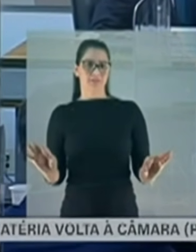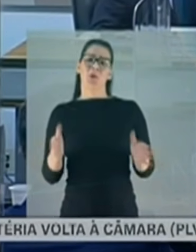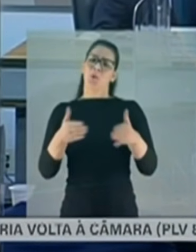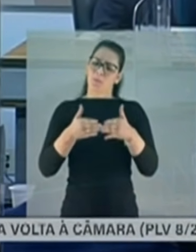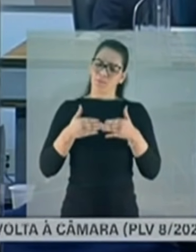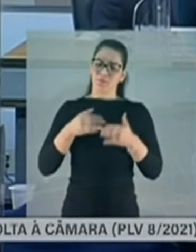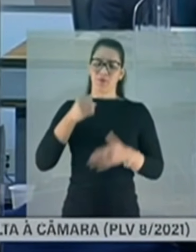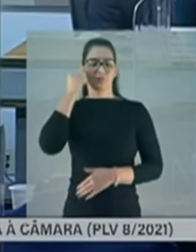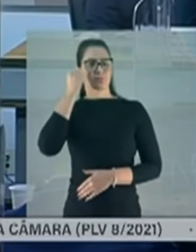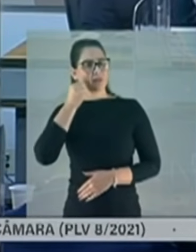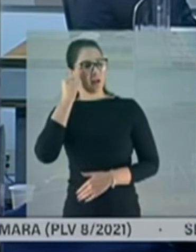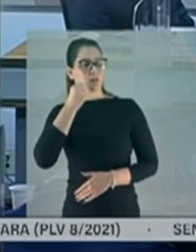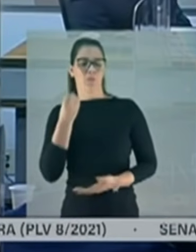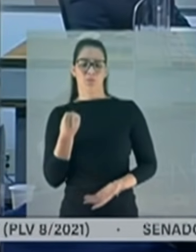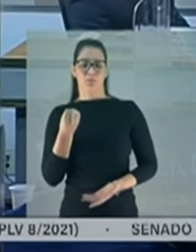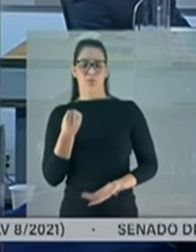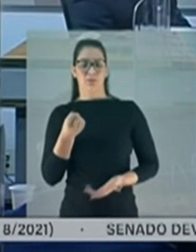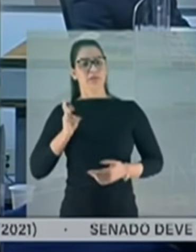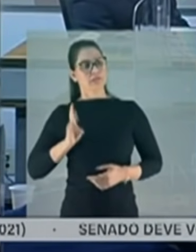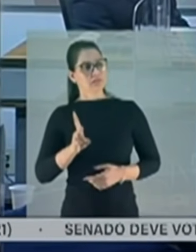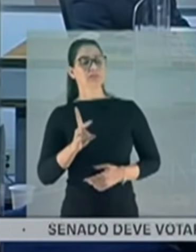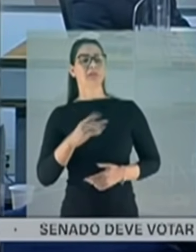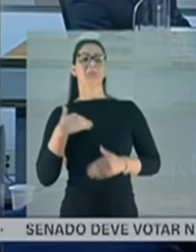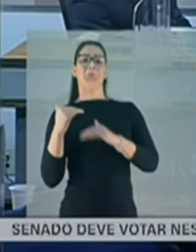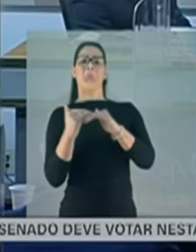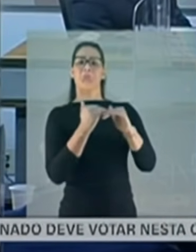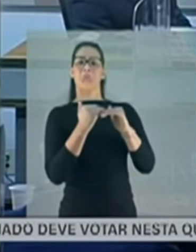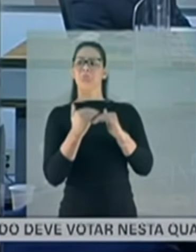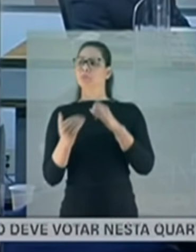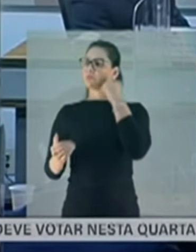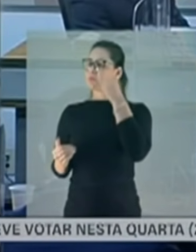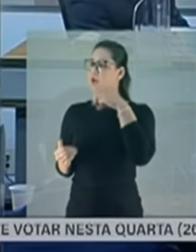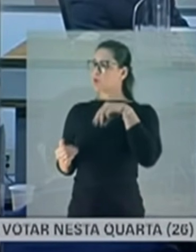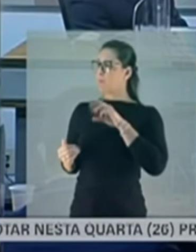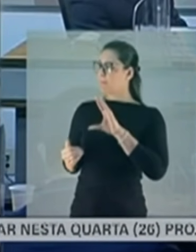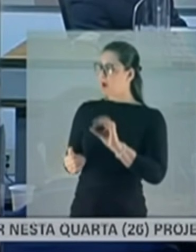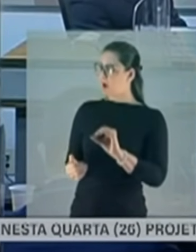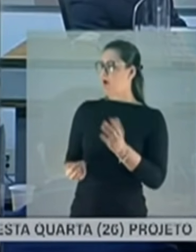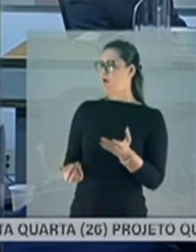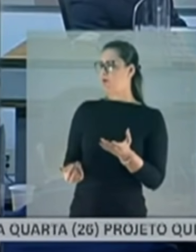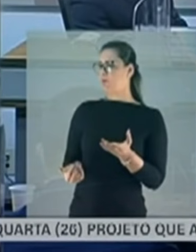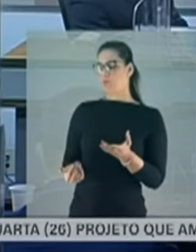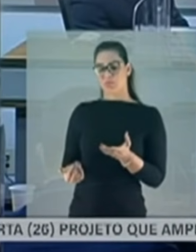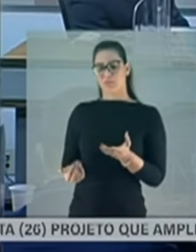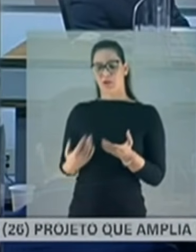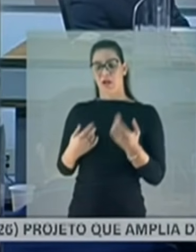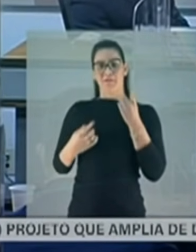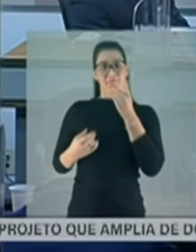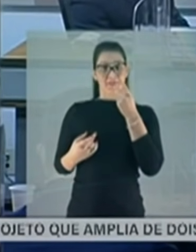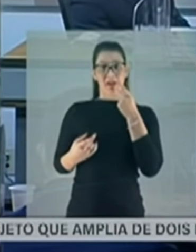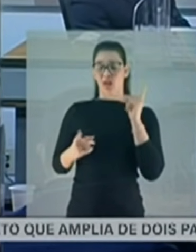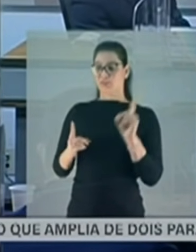senador Randolfo, que sempre demonstrou um equilíbrio muito grande, e senador Marco Rogério, quando se dirigir a um colega